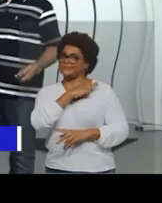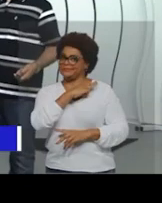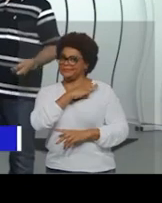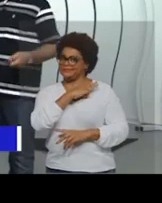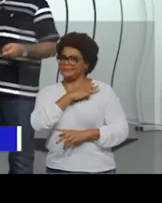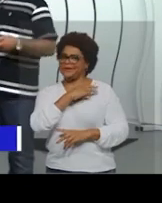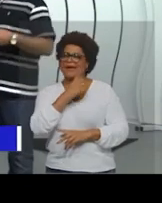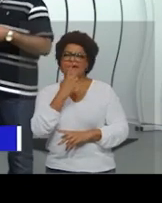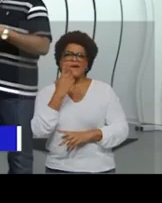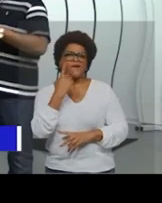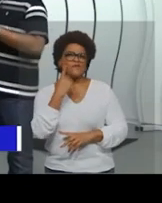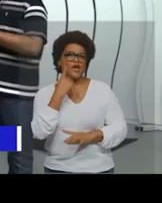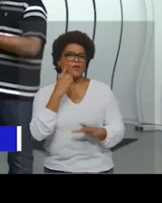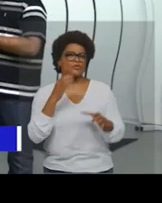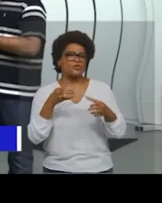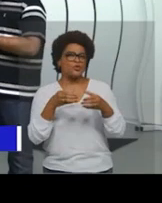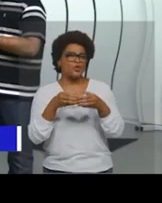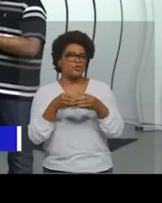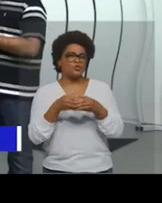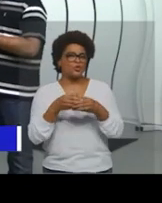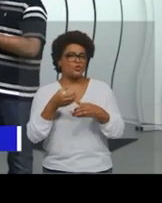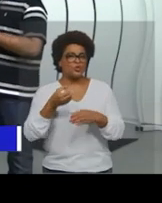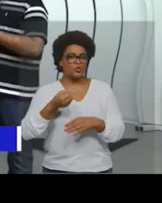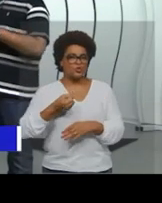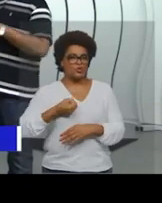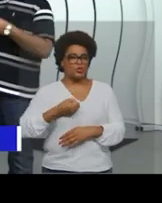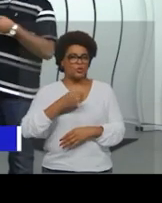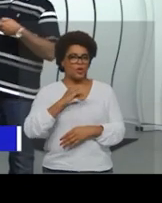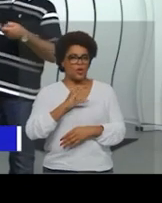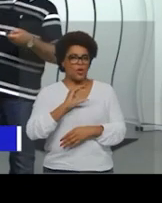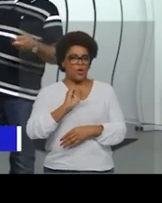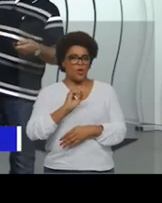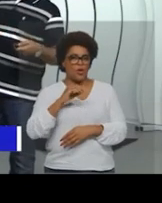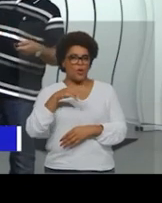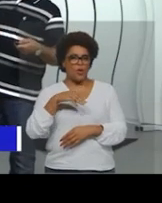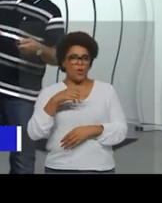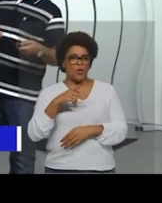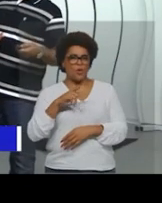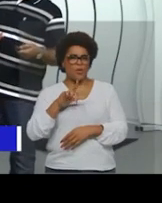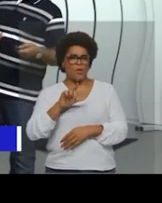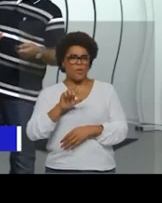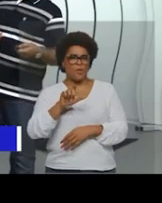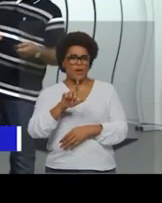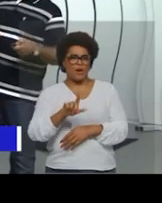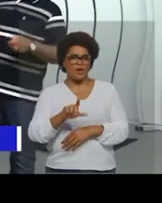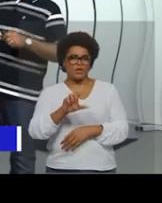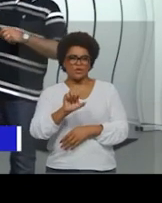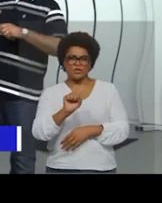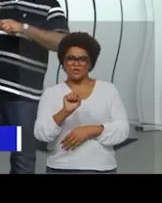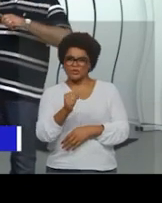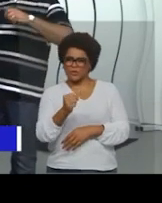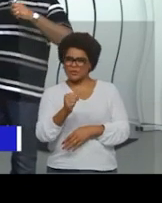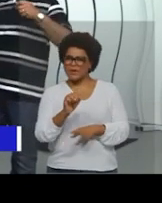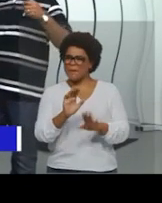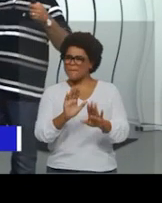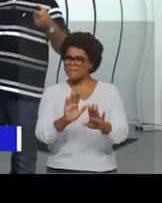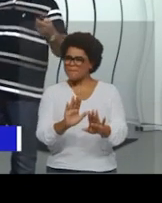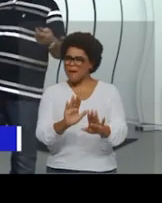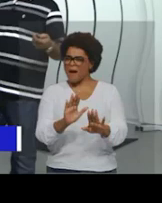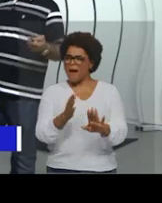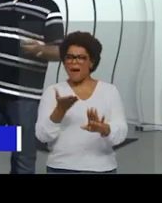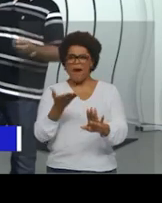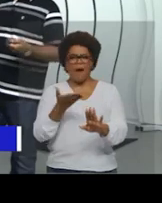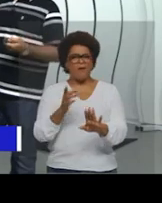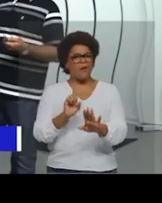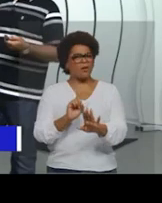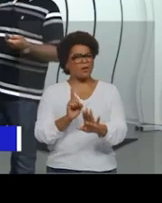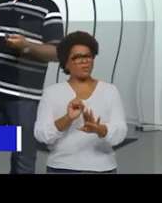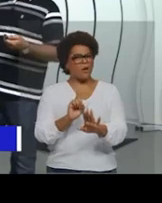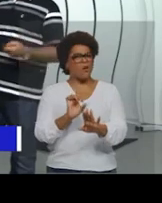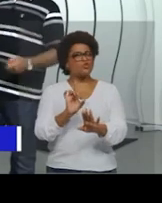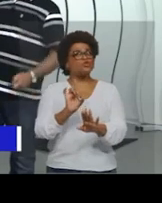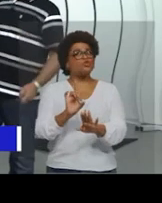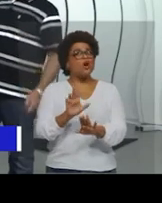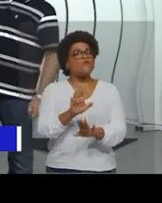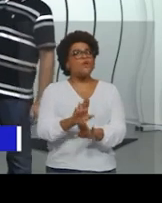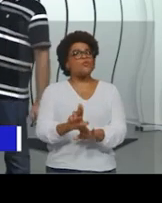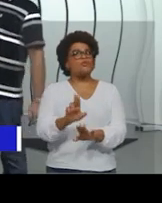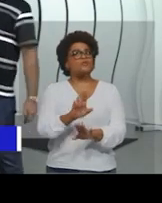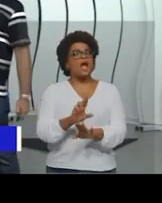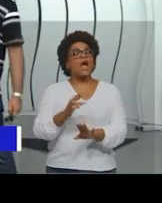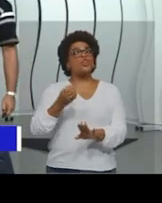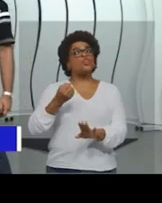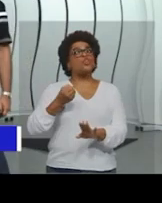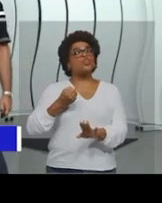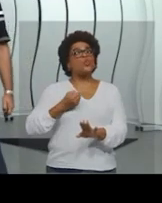dos números complexos. Mas nós não queremos isso neste momento, queremos trabalhar somente com números reais.